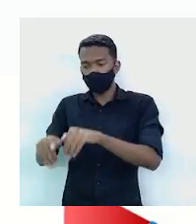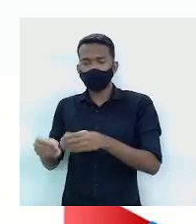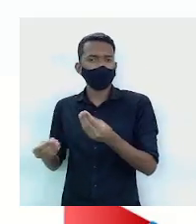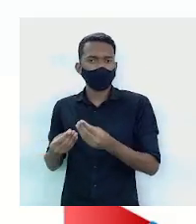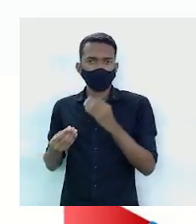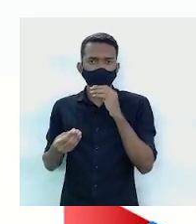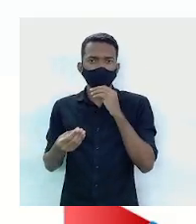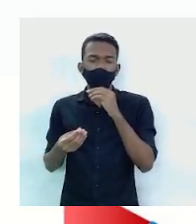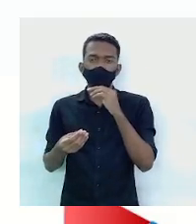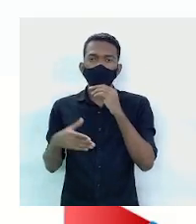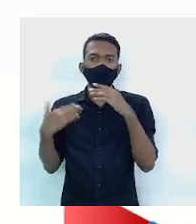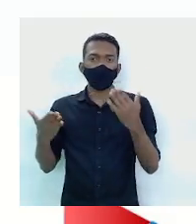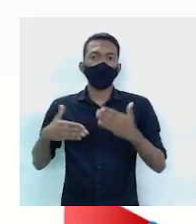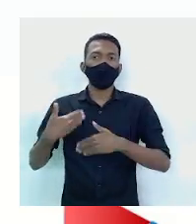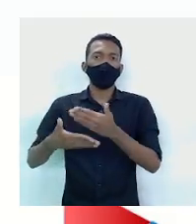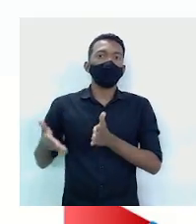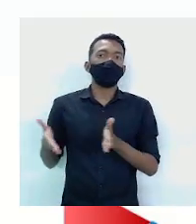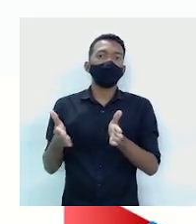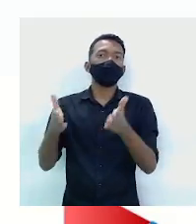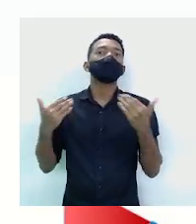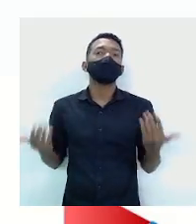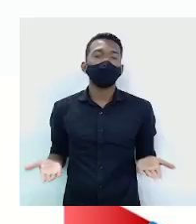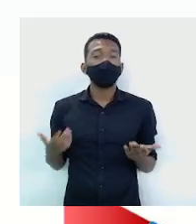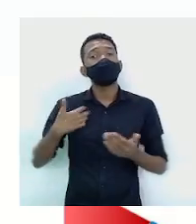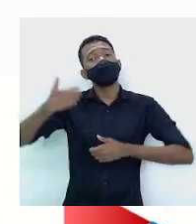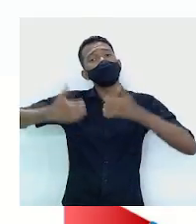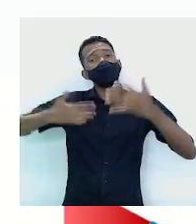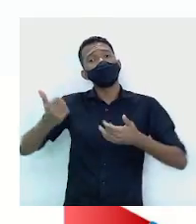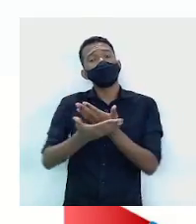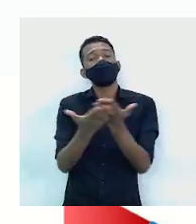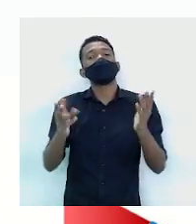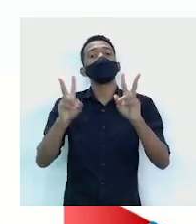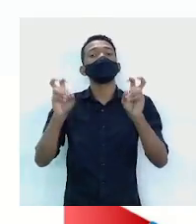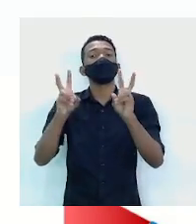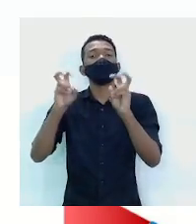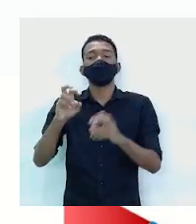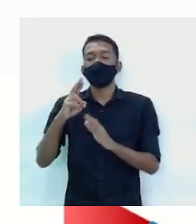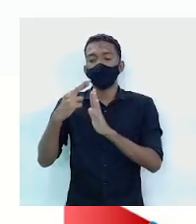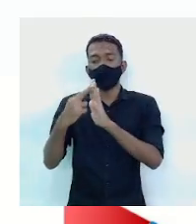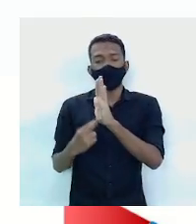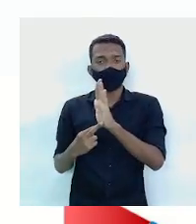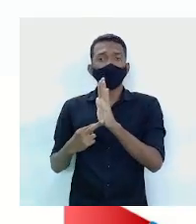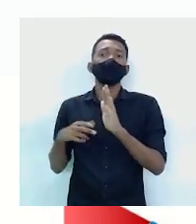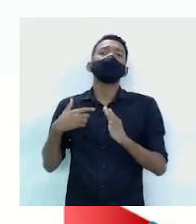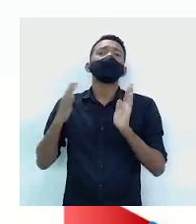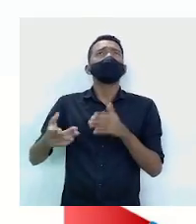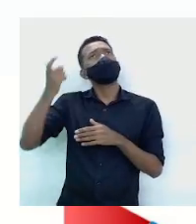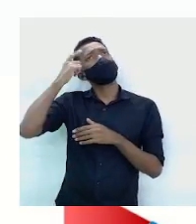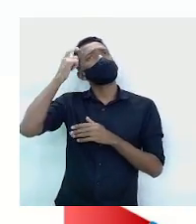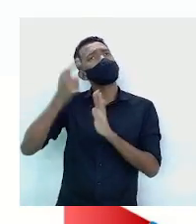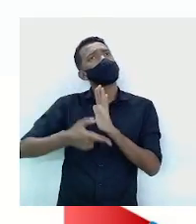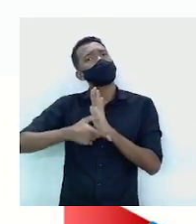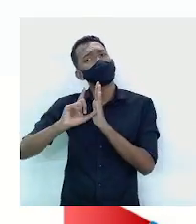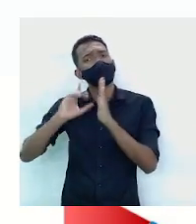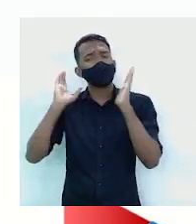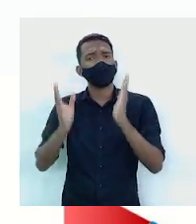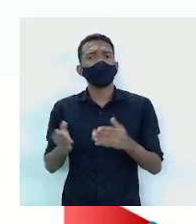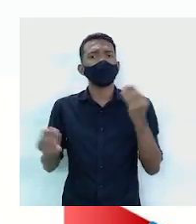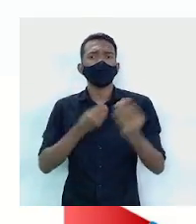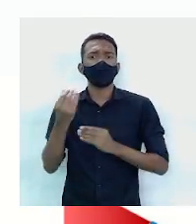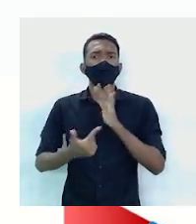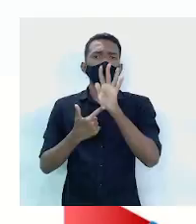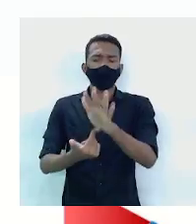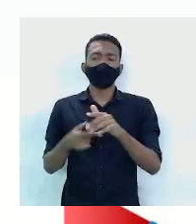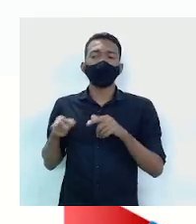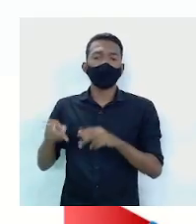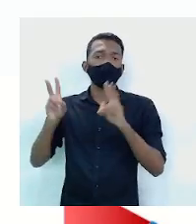vai seguir. Por exemplo, eu estou aqui falando para vocês sobre o gênero roteiro. Então, eu pensei antes em como apresentar